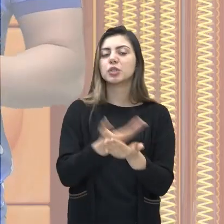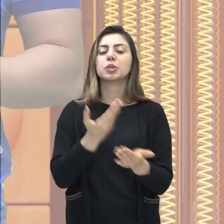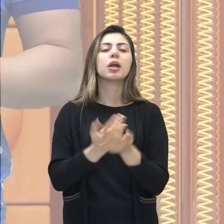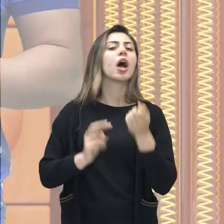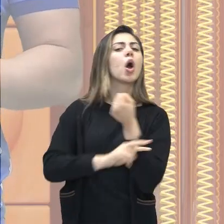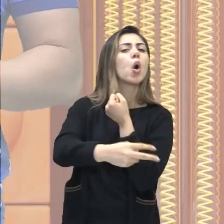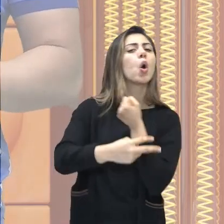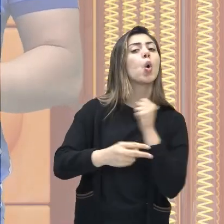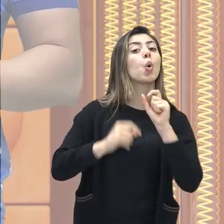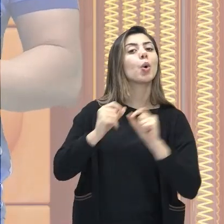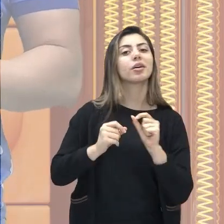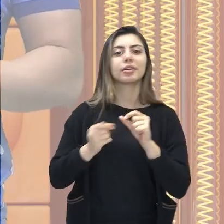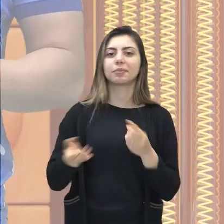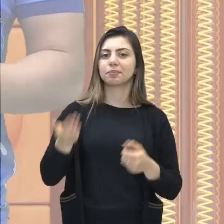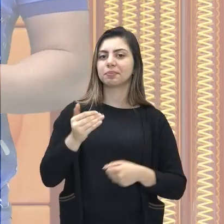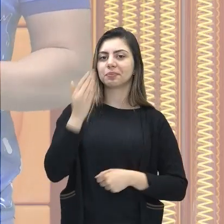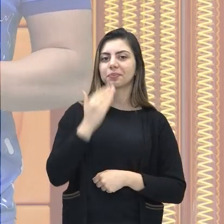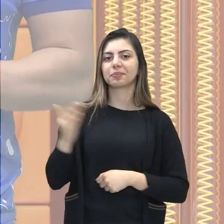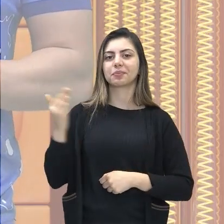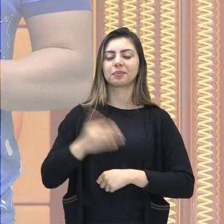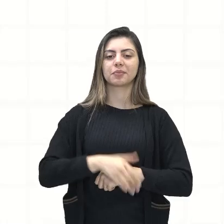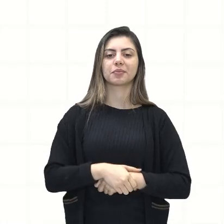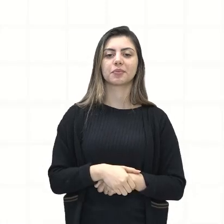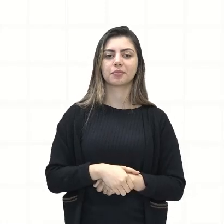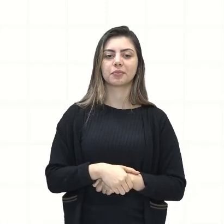são essas consequências. Acompanhem comigo.